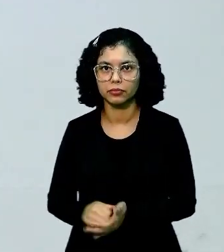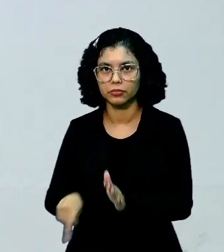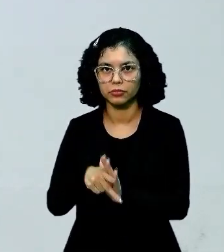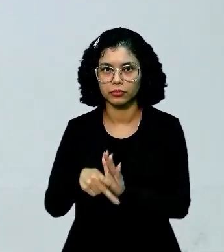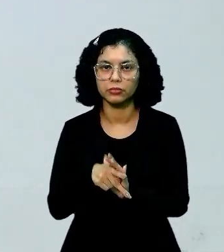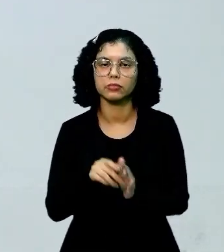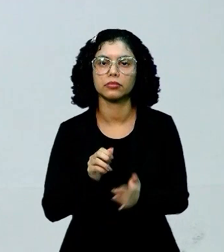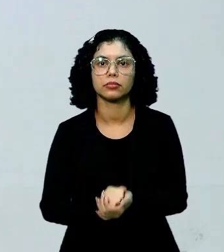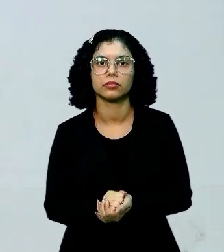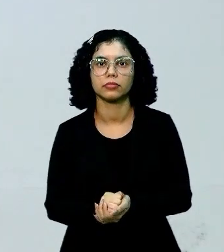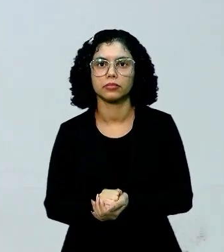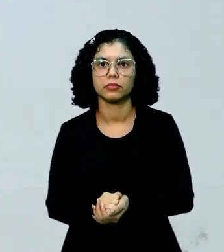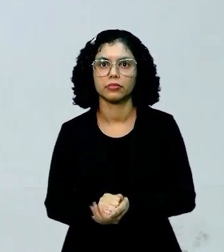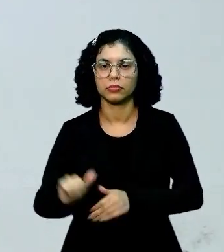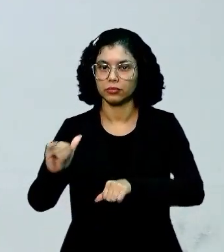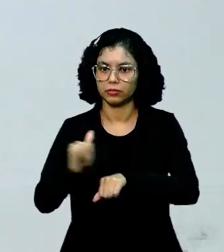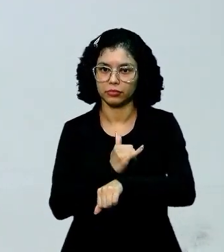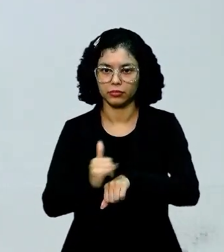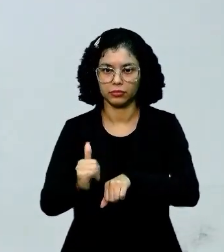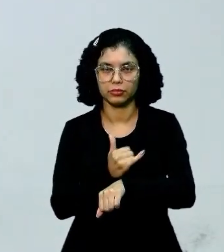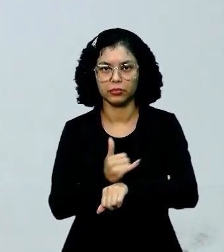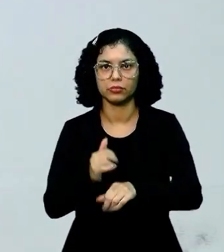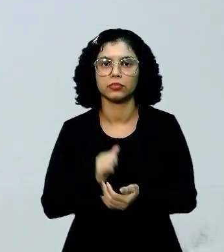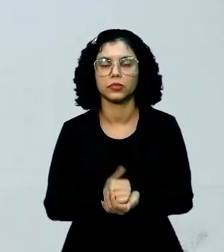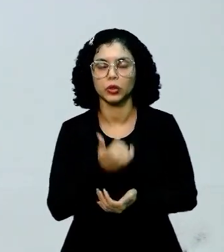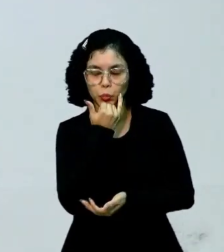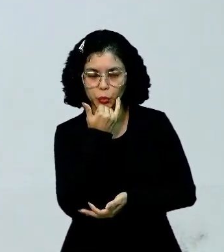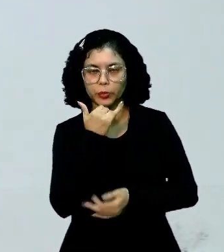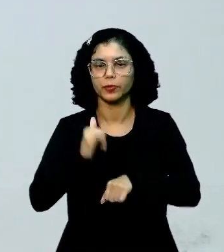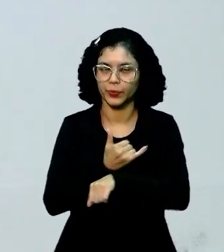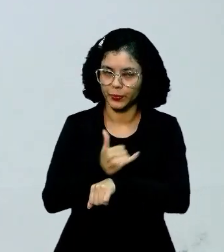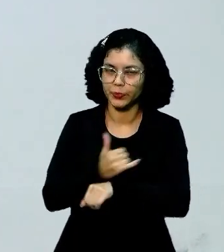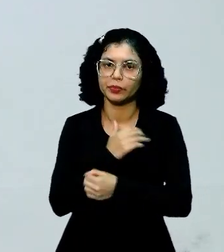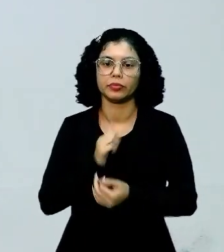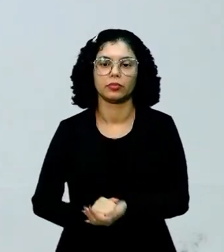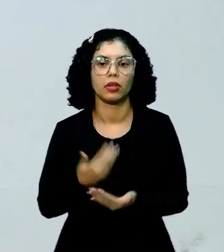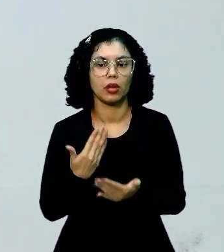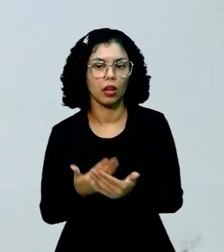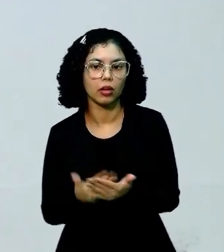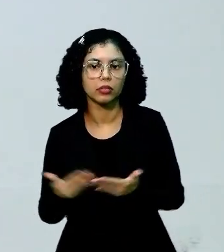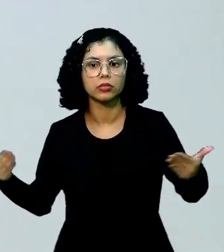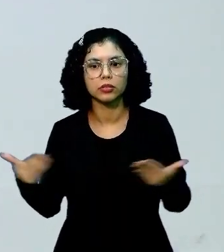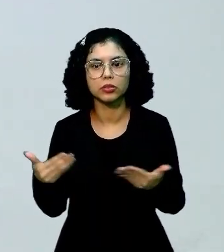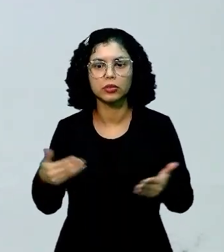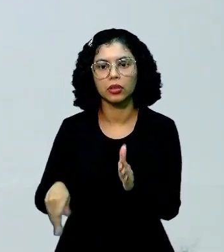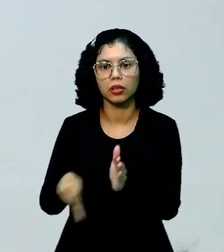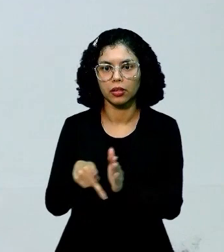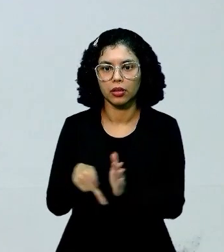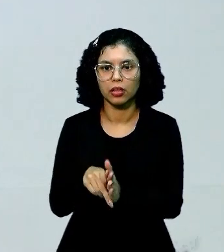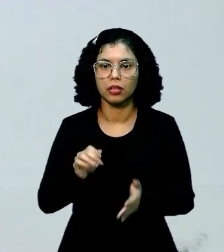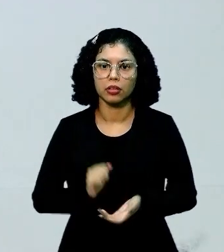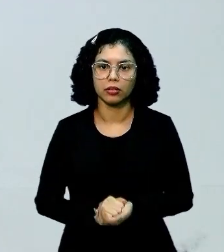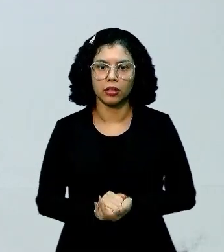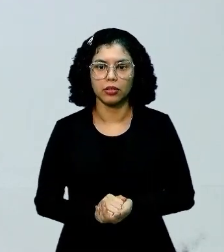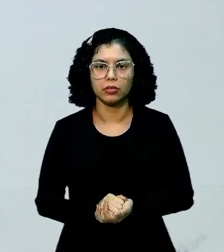Então a gente traça estratégias, perdão, né? E a nossa aula hoje vai falar justamente disso. Nós vamos